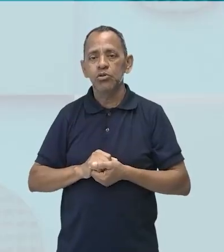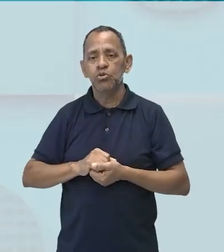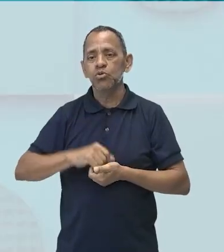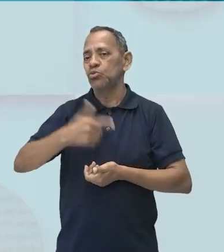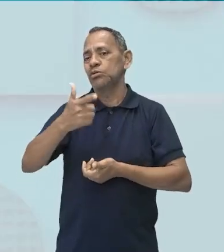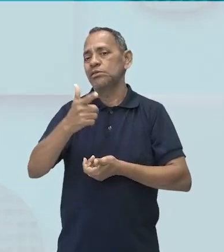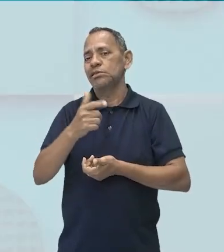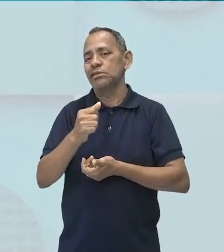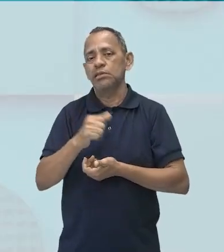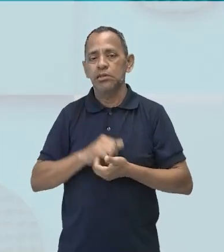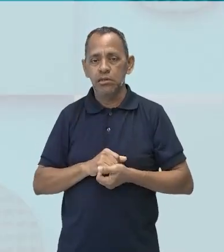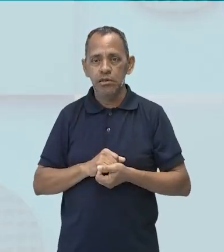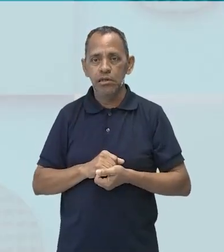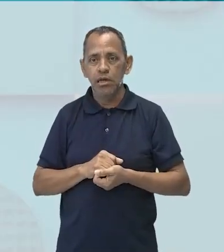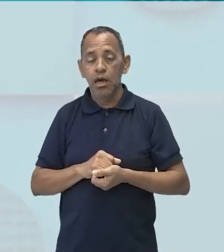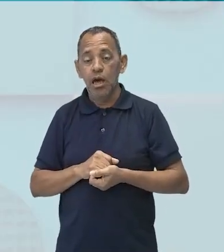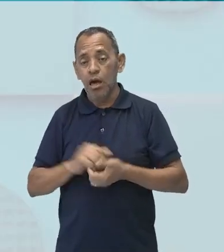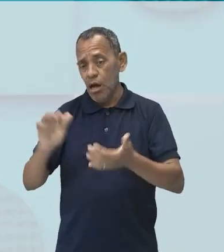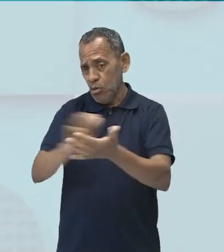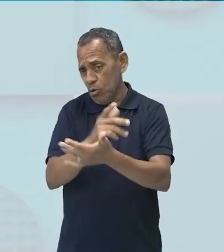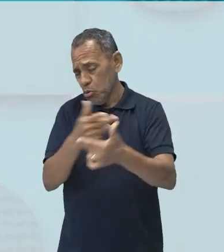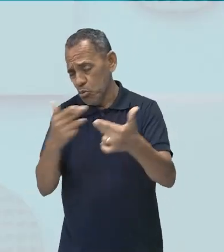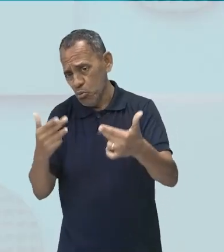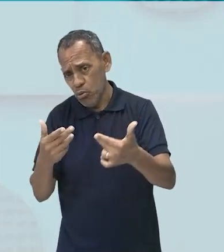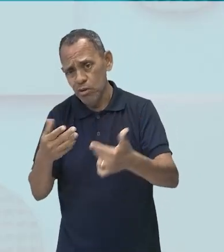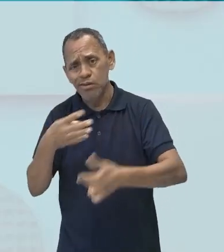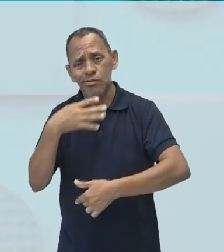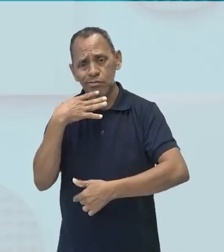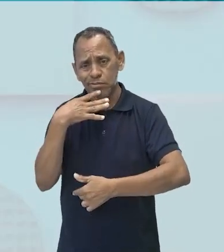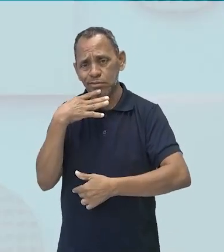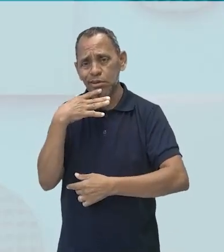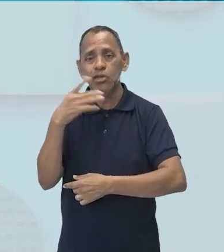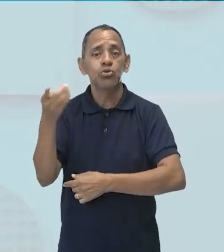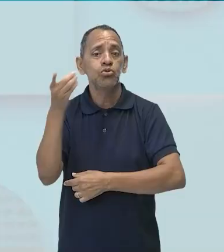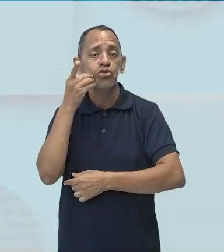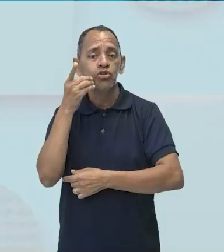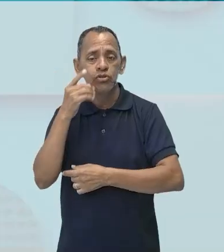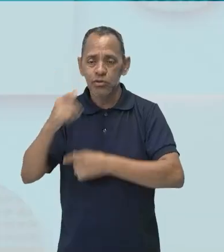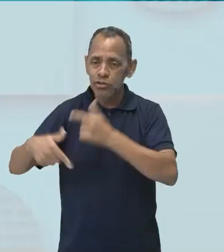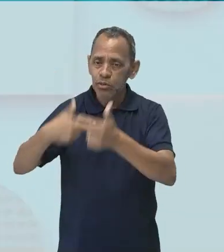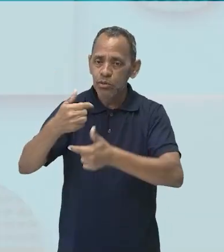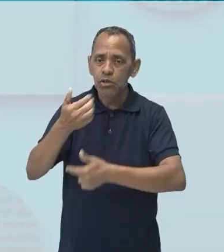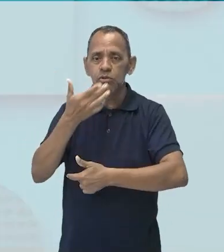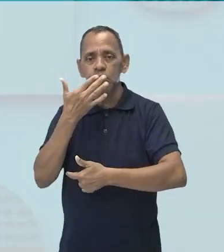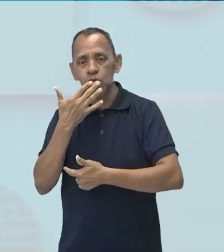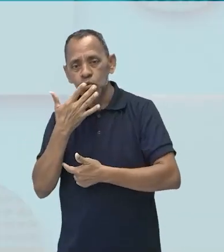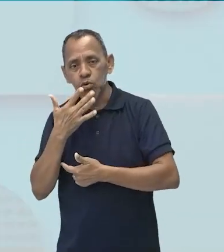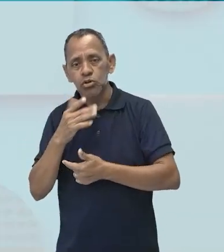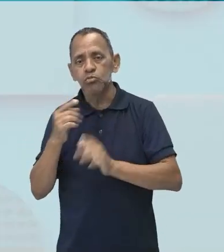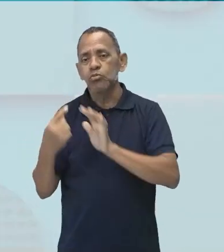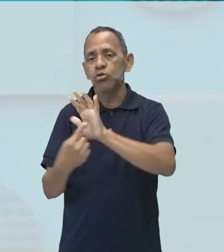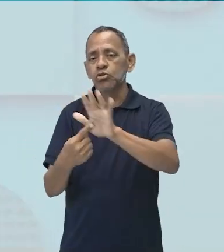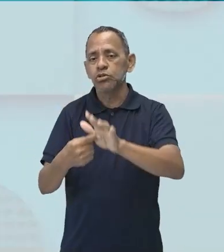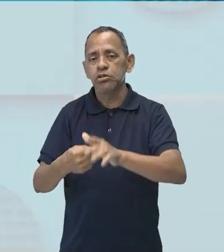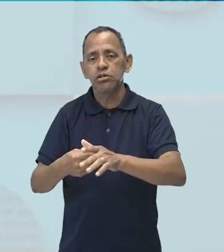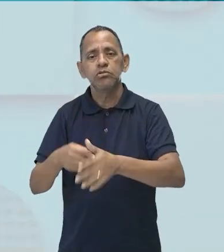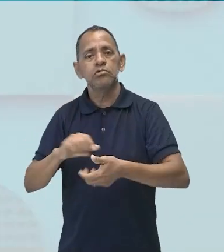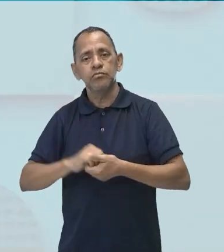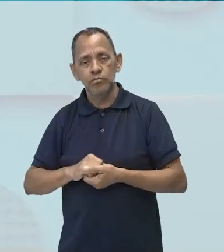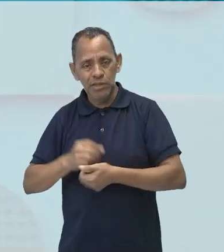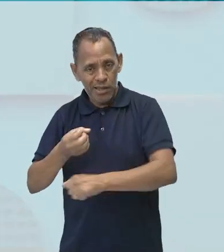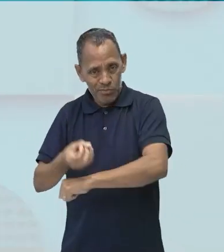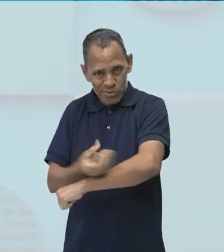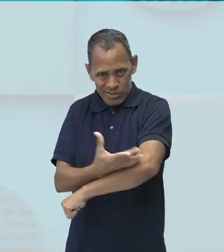figurativo. Figurativo é algo reconhecível do teu dia a dia. Ele vai trabalhar com as cores, trazendo a emoção do